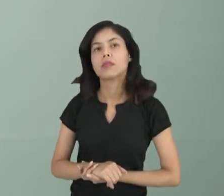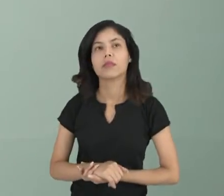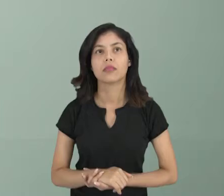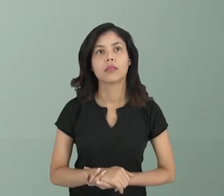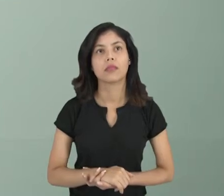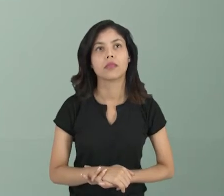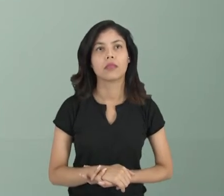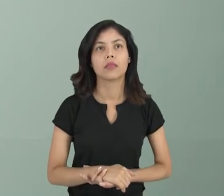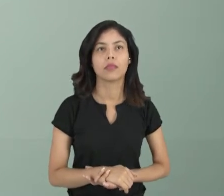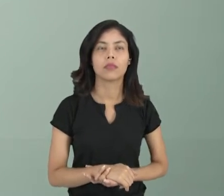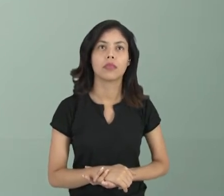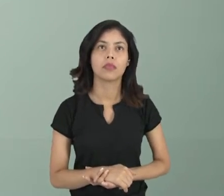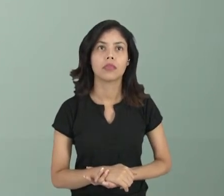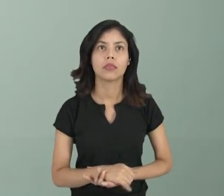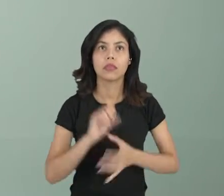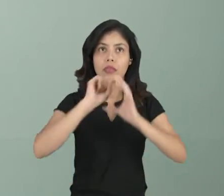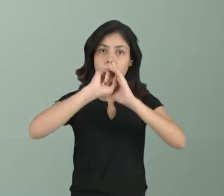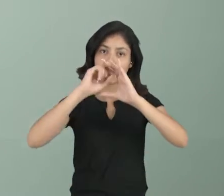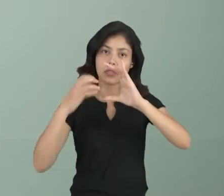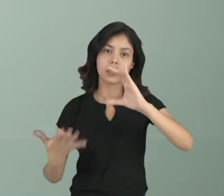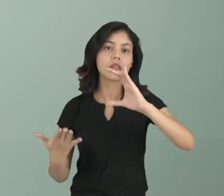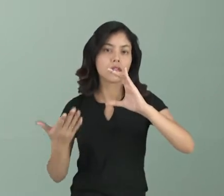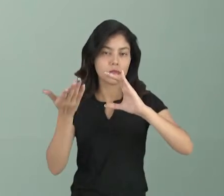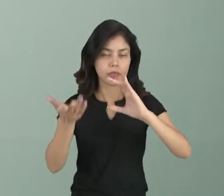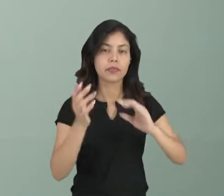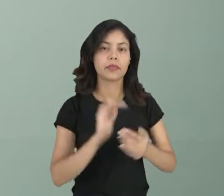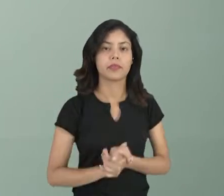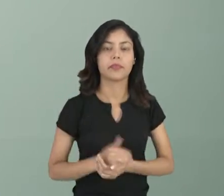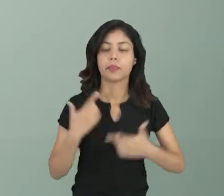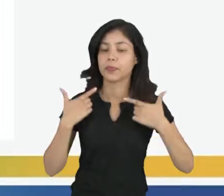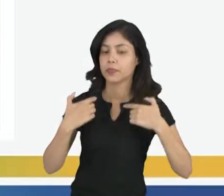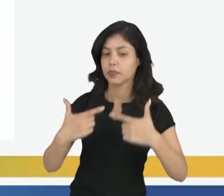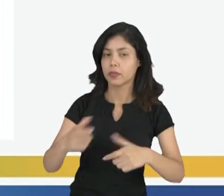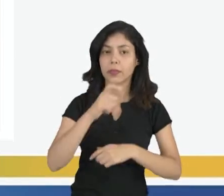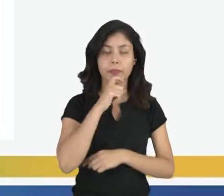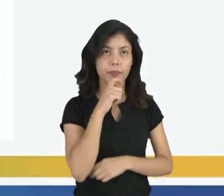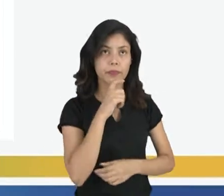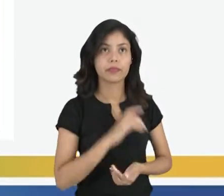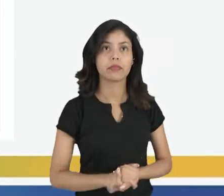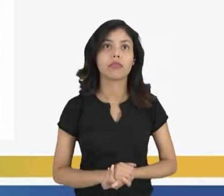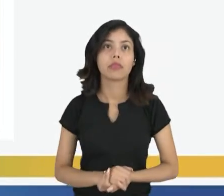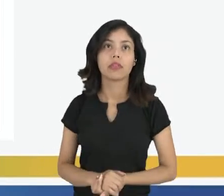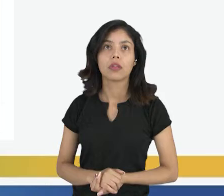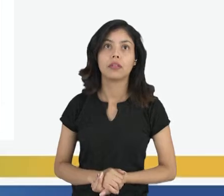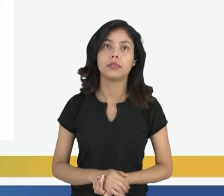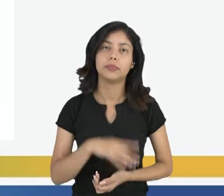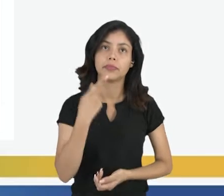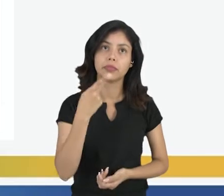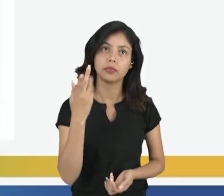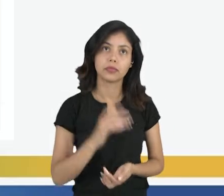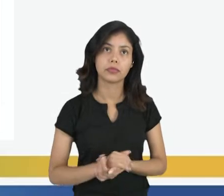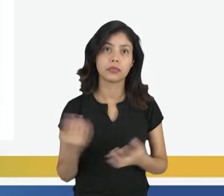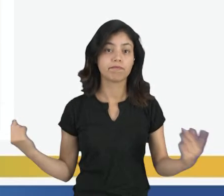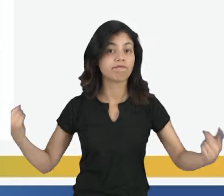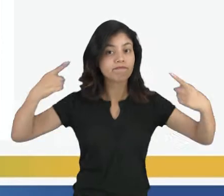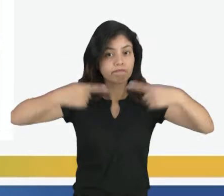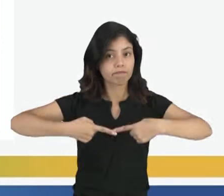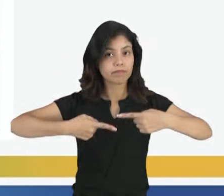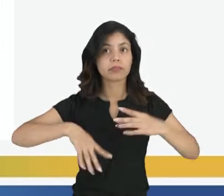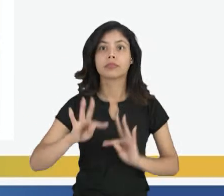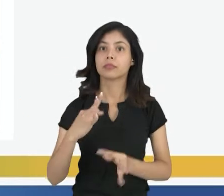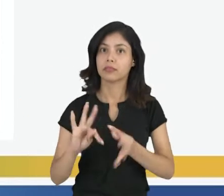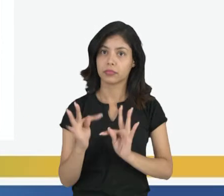vamos para as características, né, dessa Guerra Fria. Como eu disse para vocês, a gente tem essa disputa,